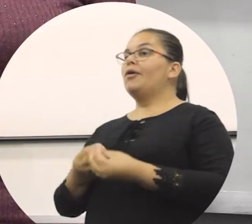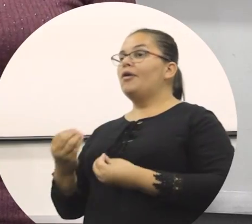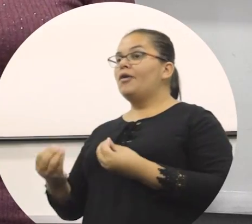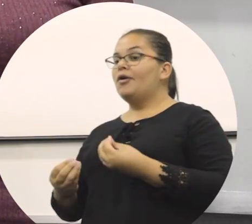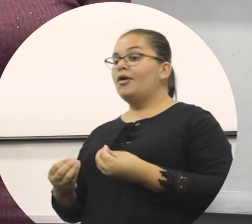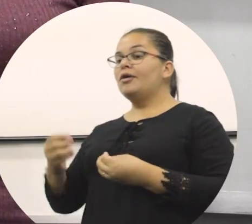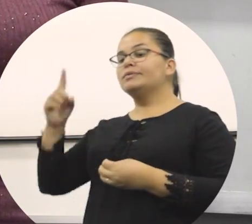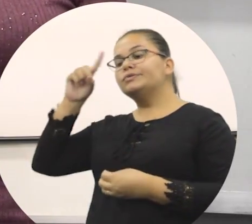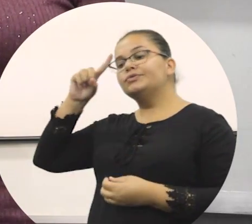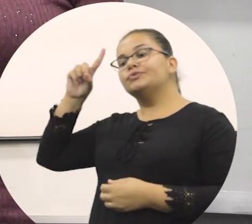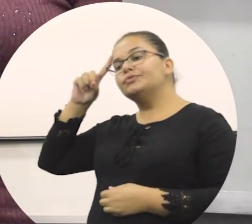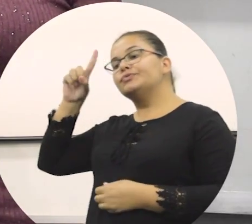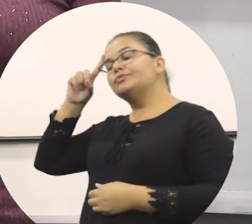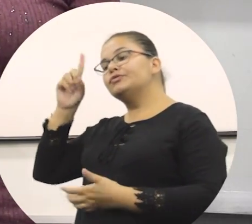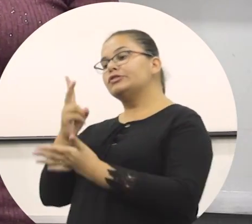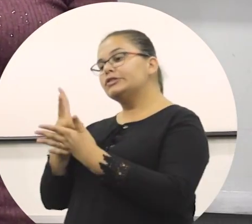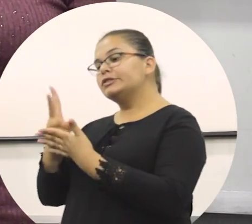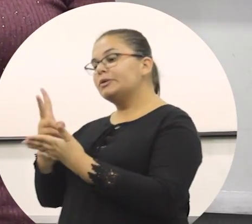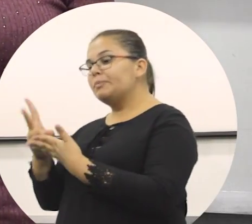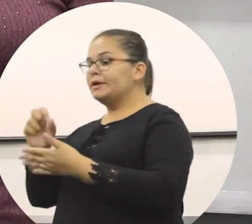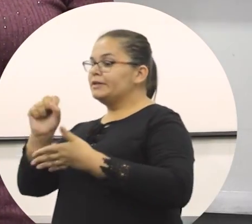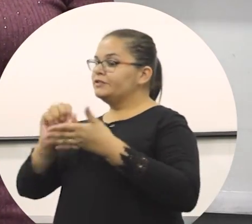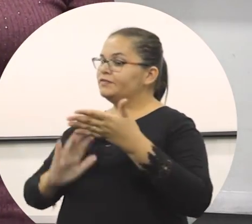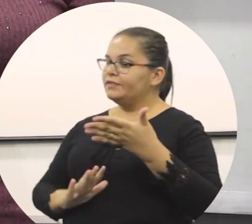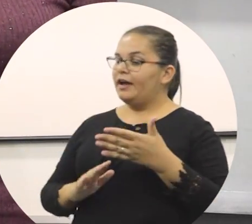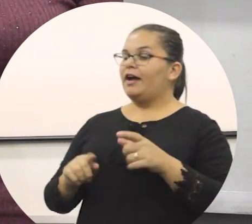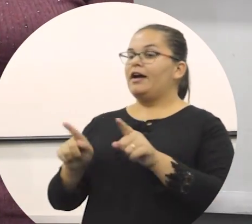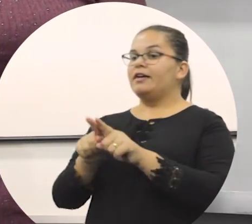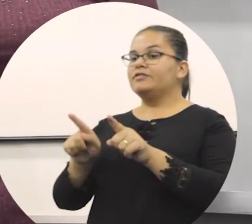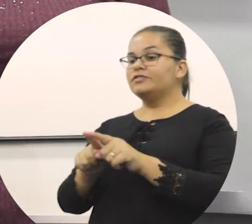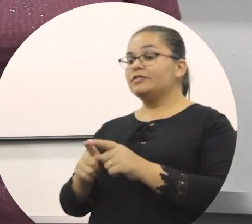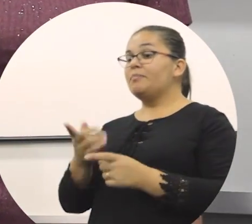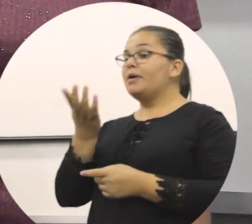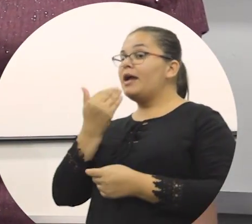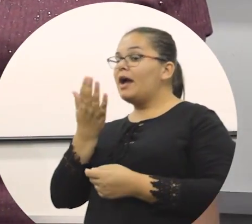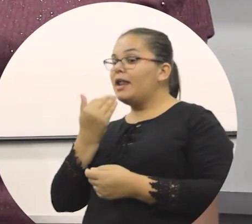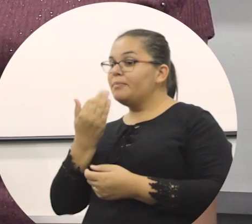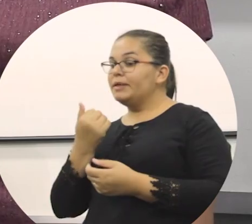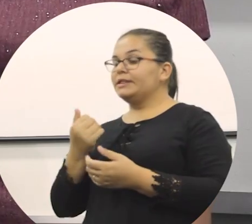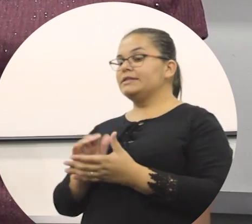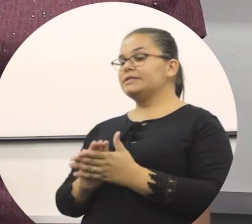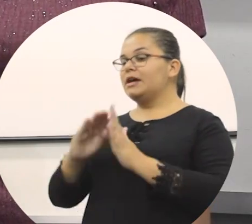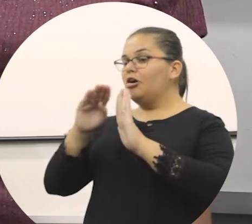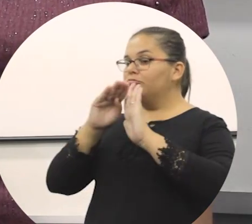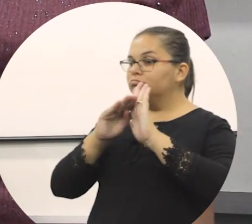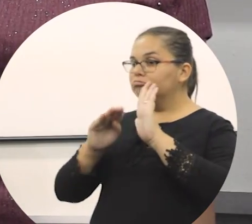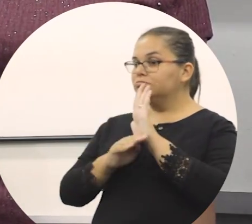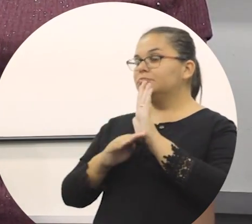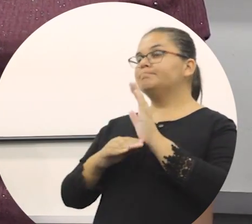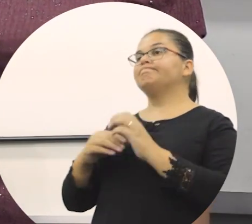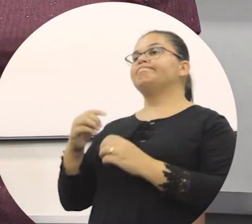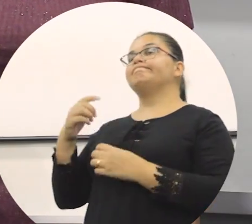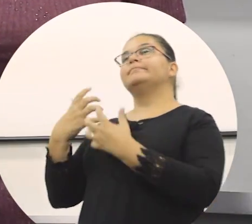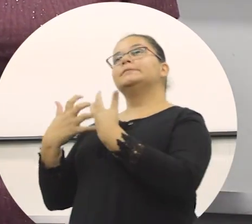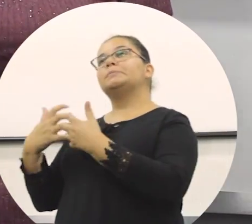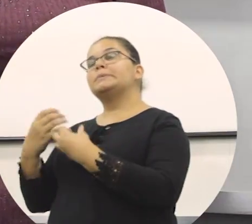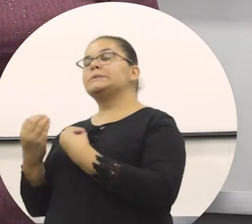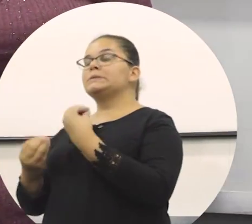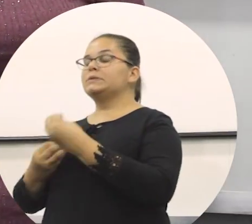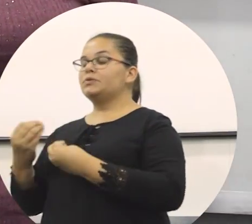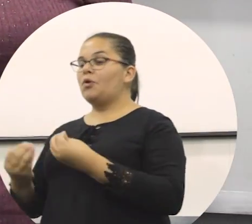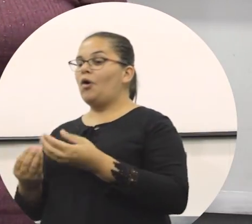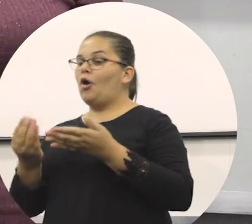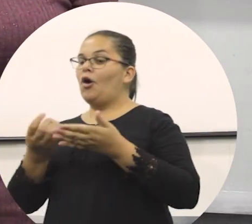questão da rotina, do cardápio escolar, tudo isso pensando numa prática de